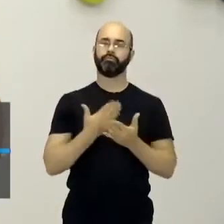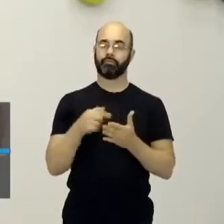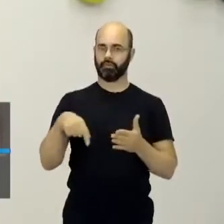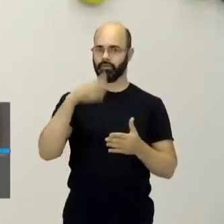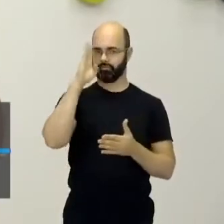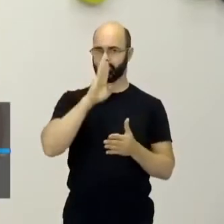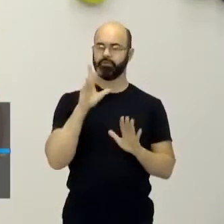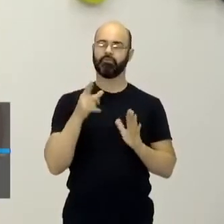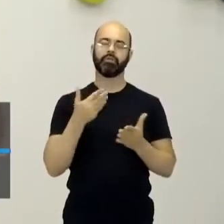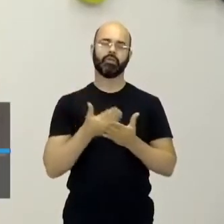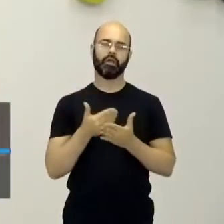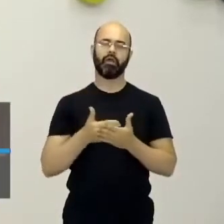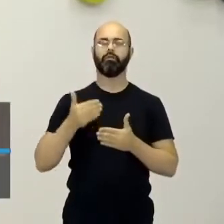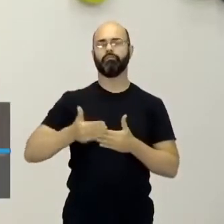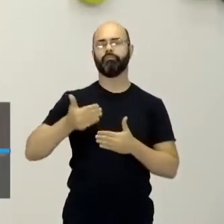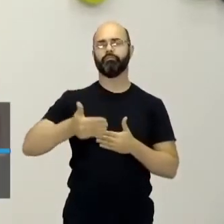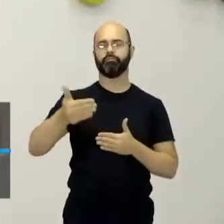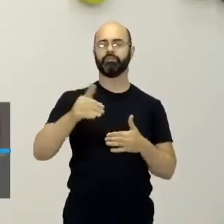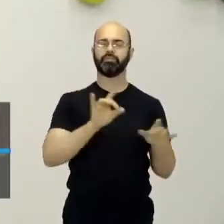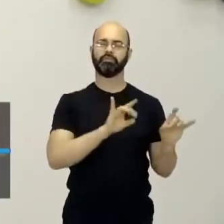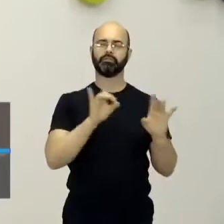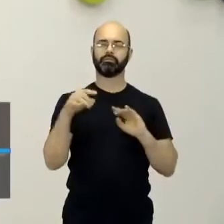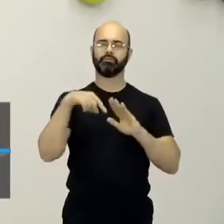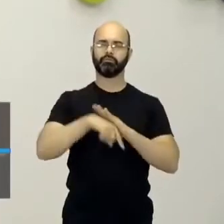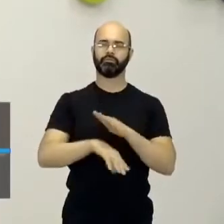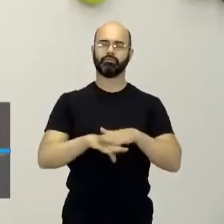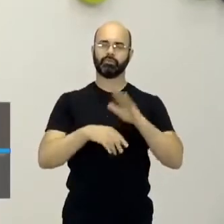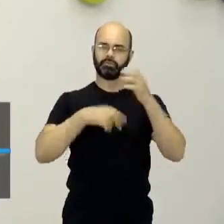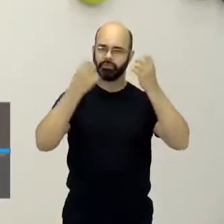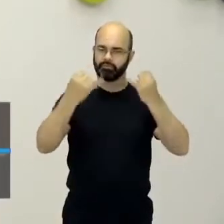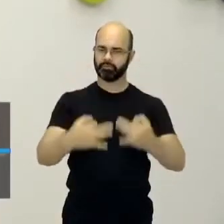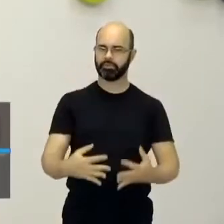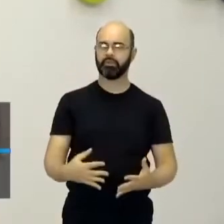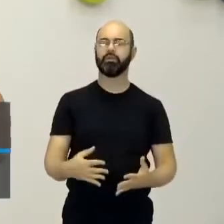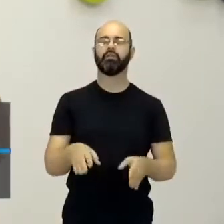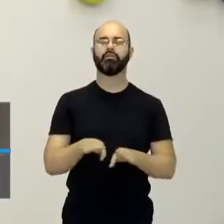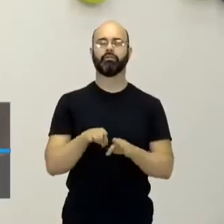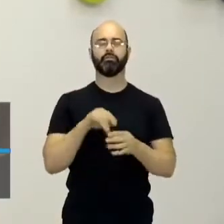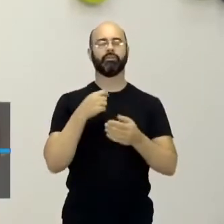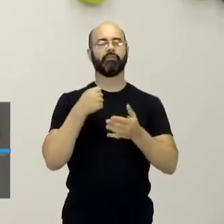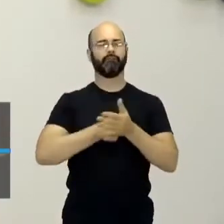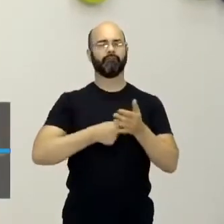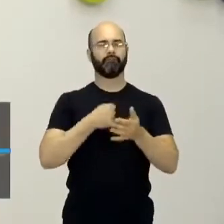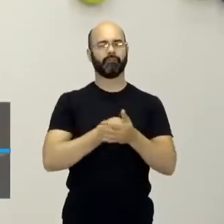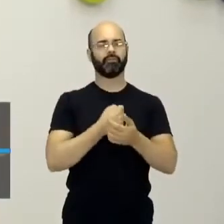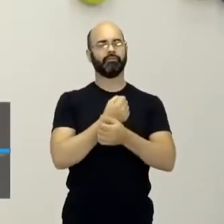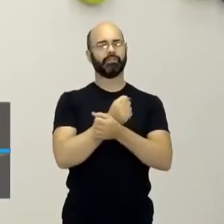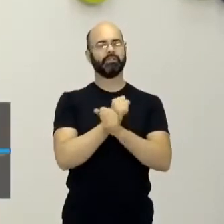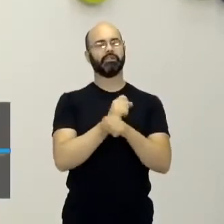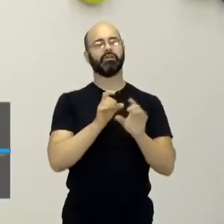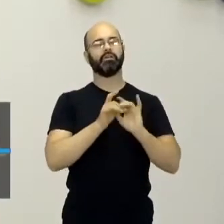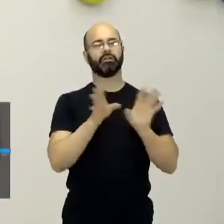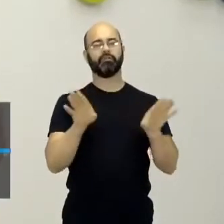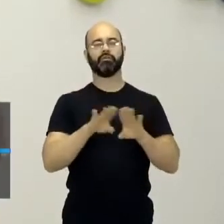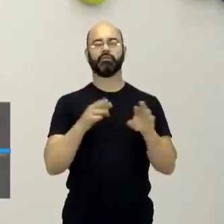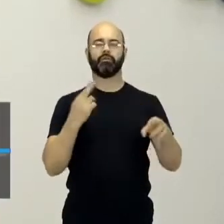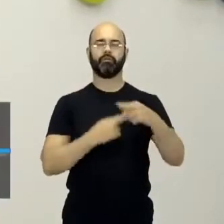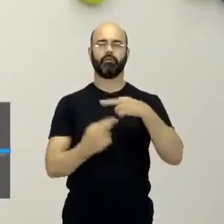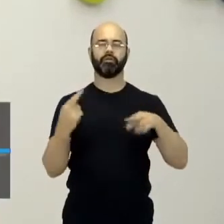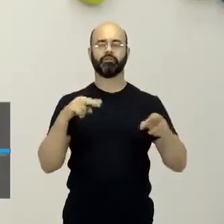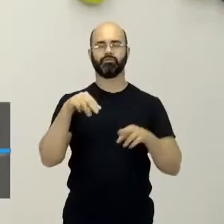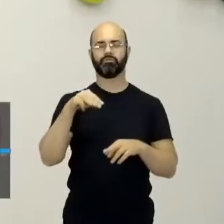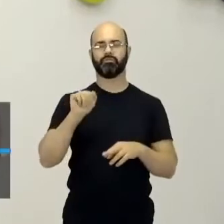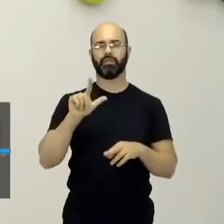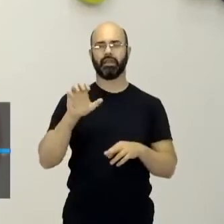mais detalhado assim, essa questão das lutas abolicionistas. Eu vou trazer para vocês a revolta dos malês e